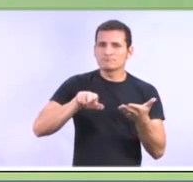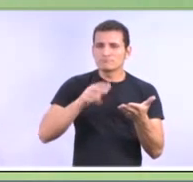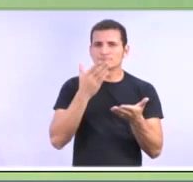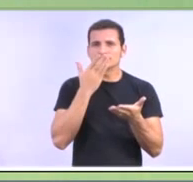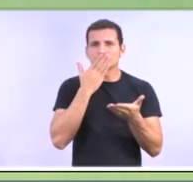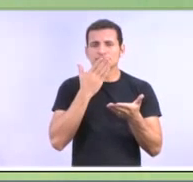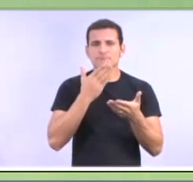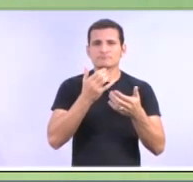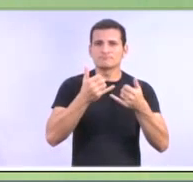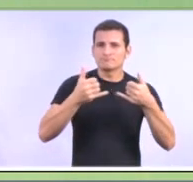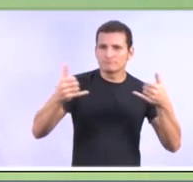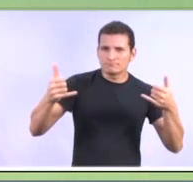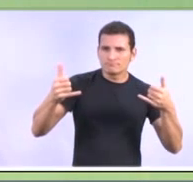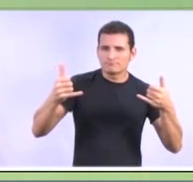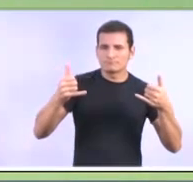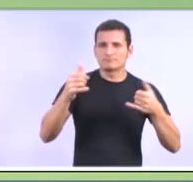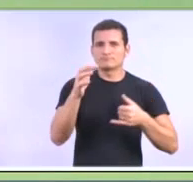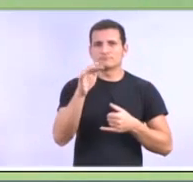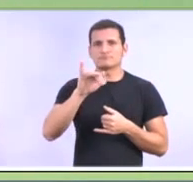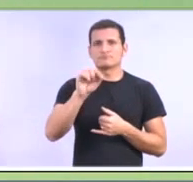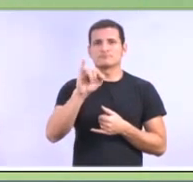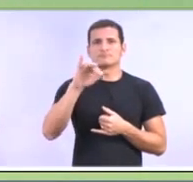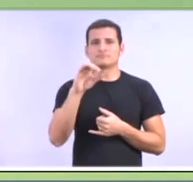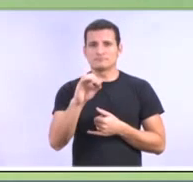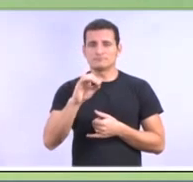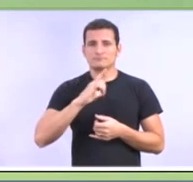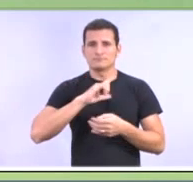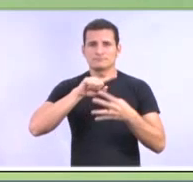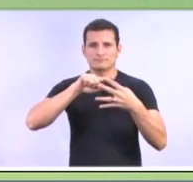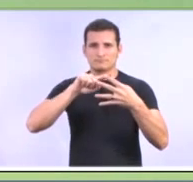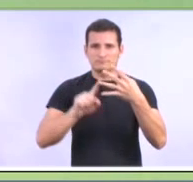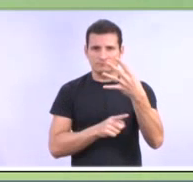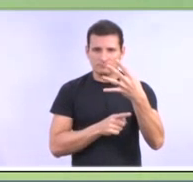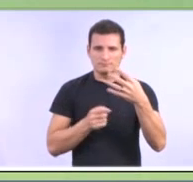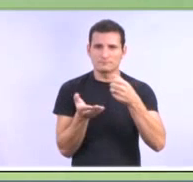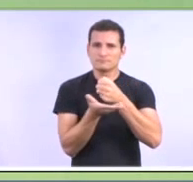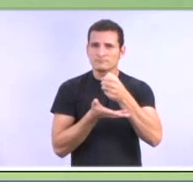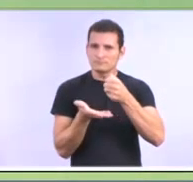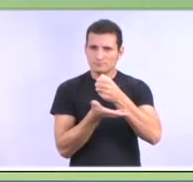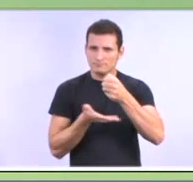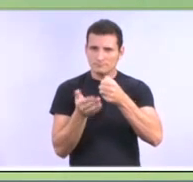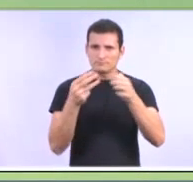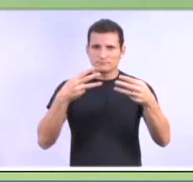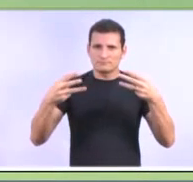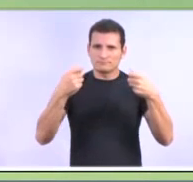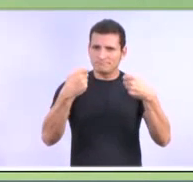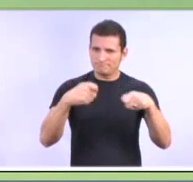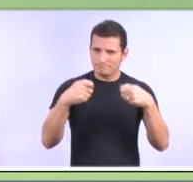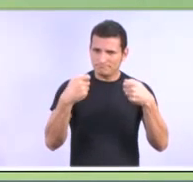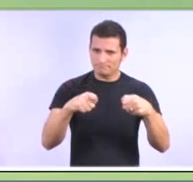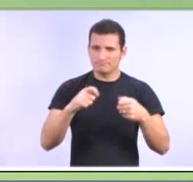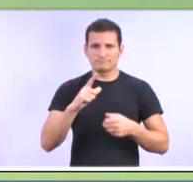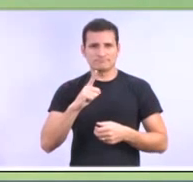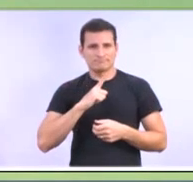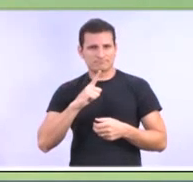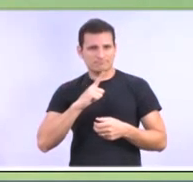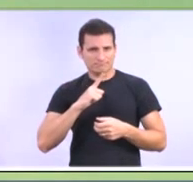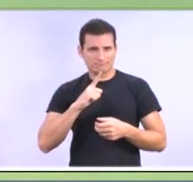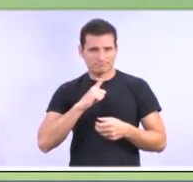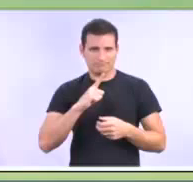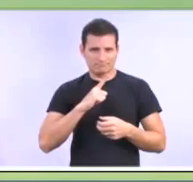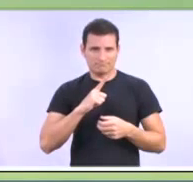física. Com isso, há 4 características básicas que as redes precisam abordar para estar à altura